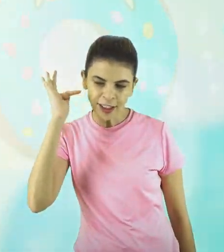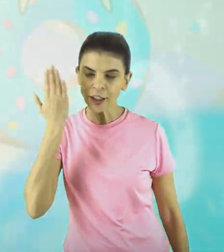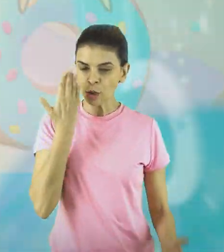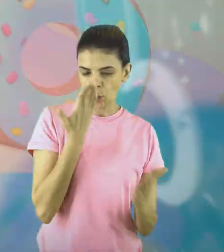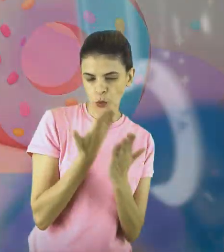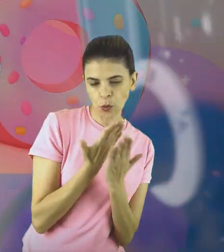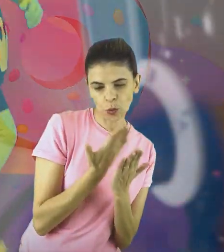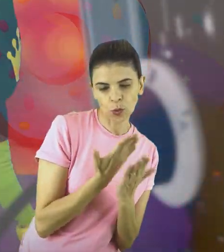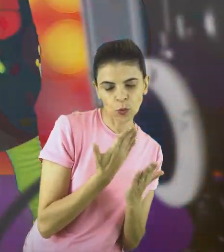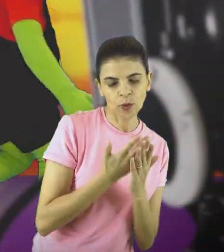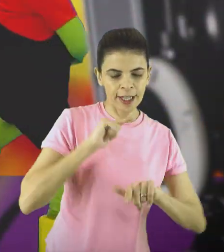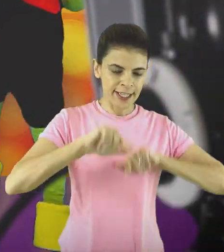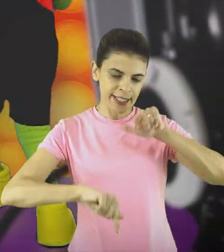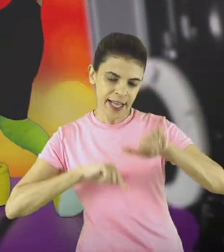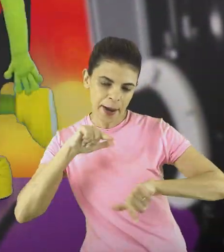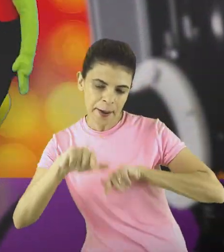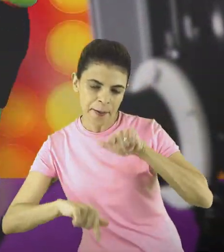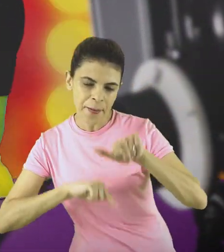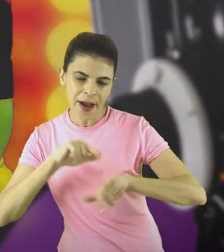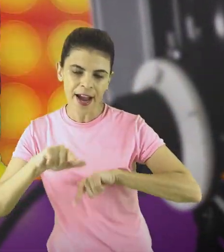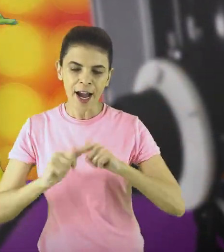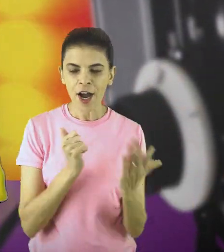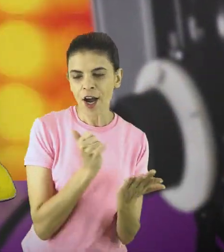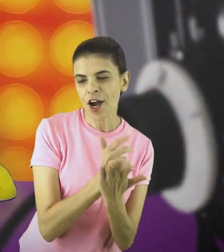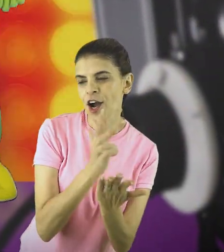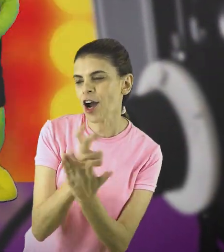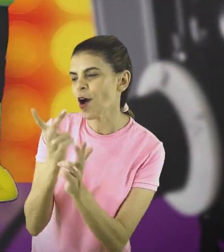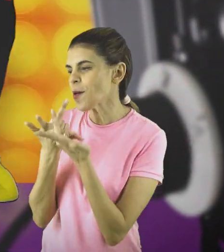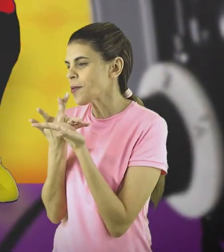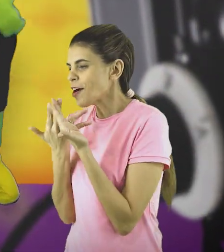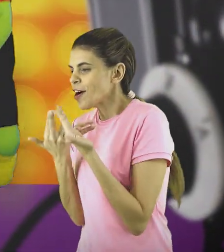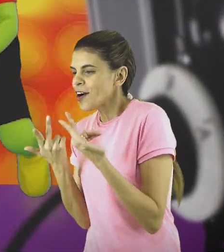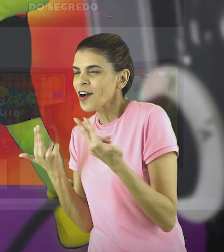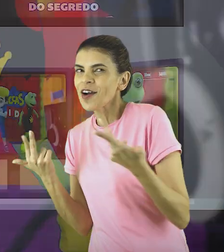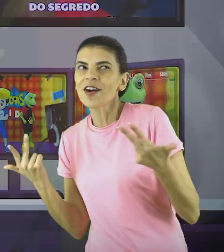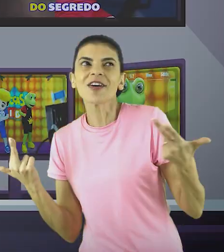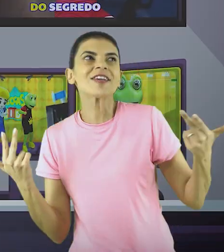desejos, no que eu queria realizar.